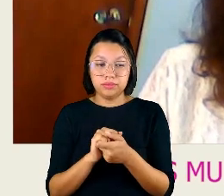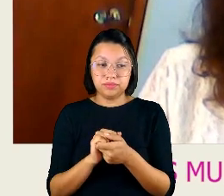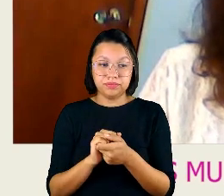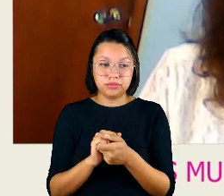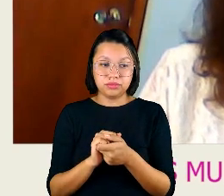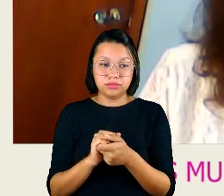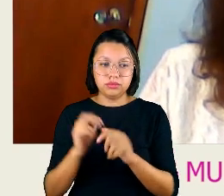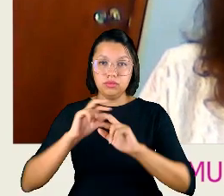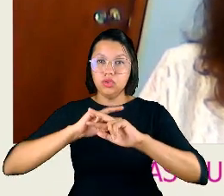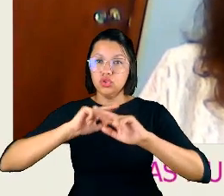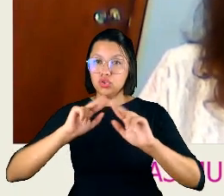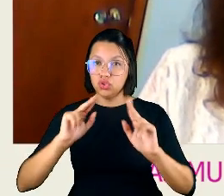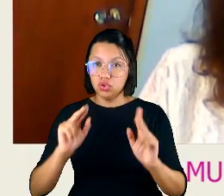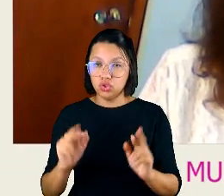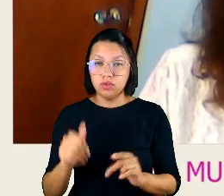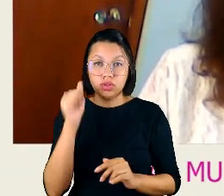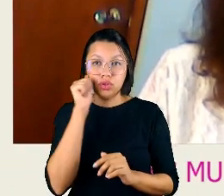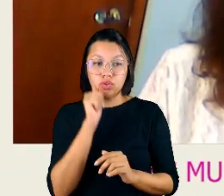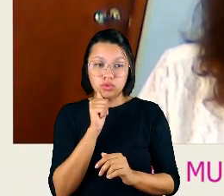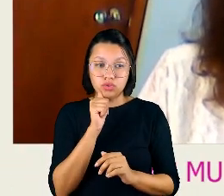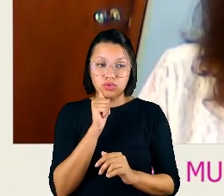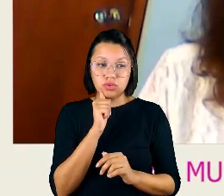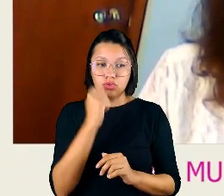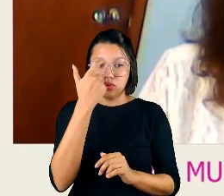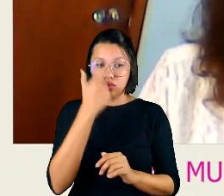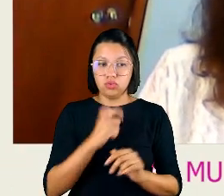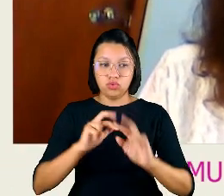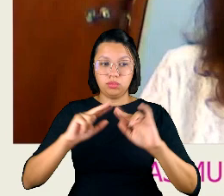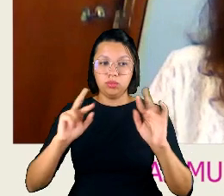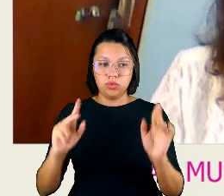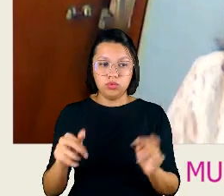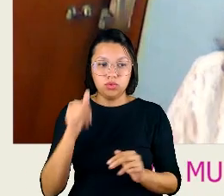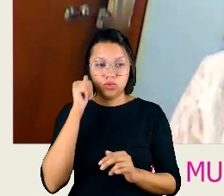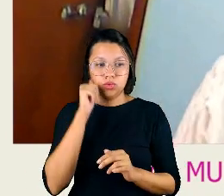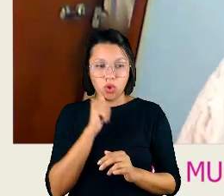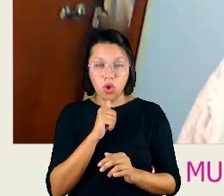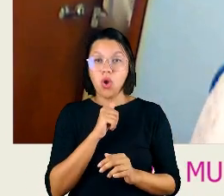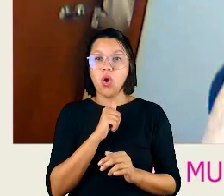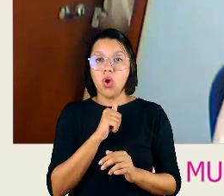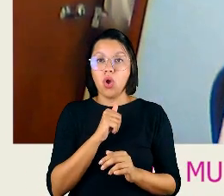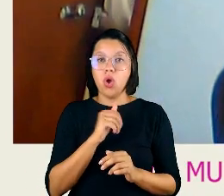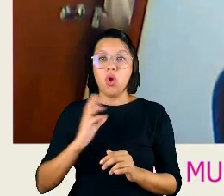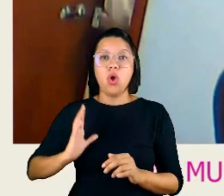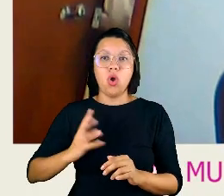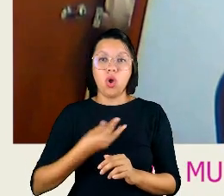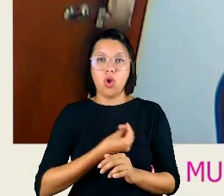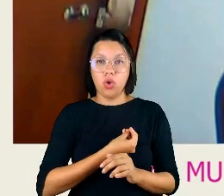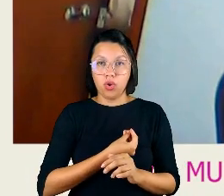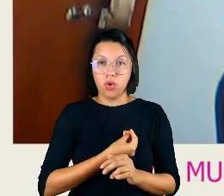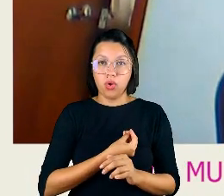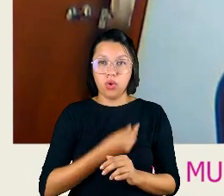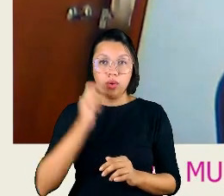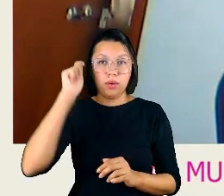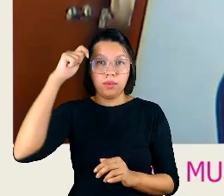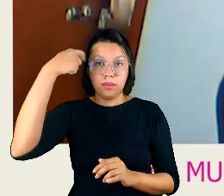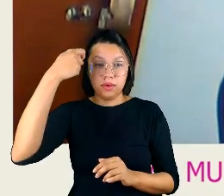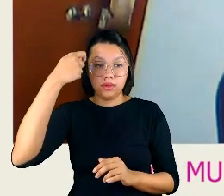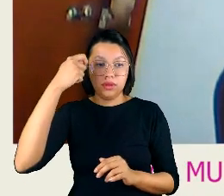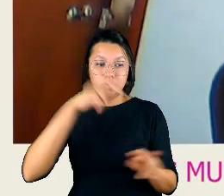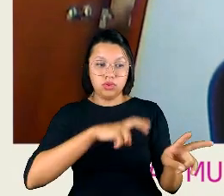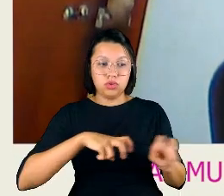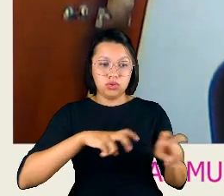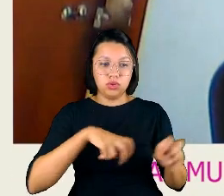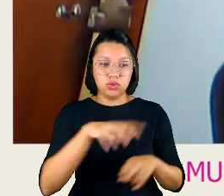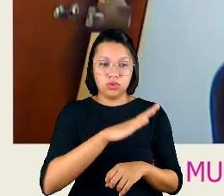de mulheres, somos diversas, né? Então somos mulheres trans, somos mulheres negras, mulheres do campo, mulheres indígenas,